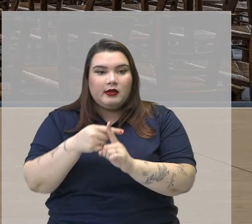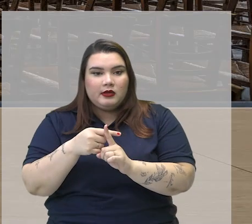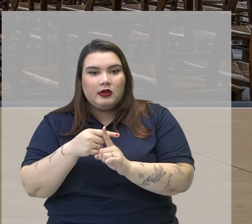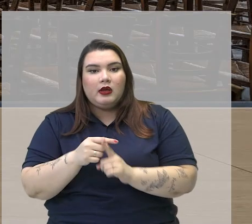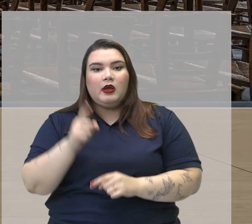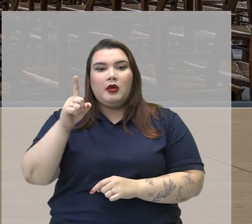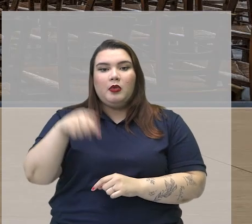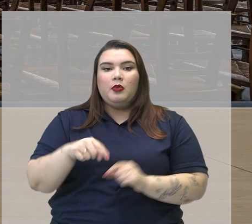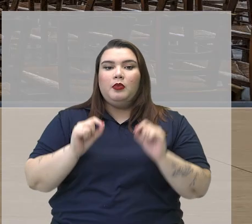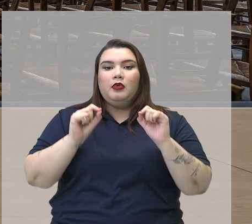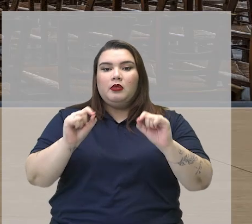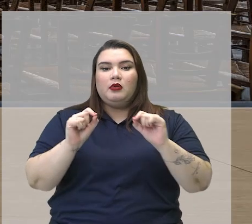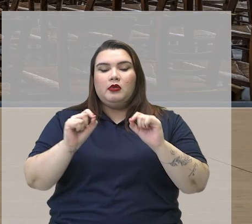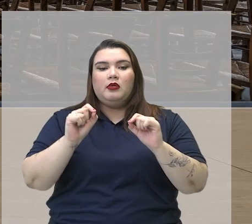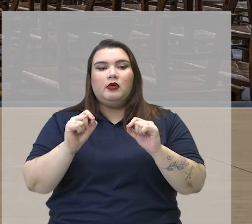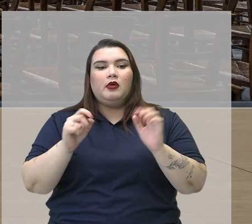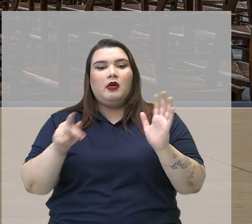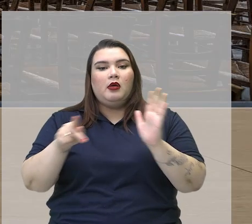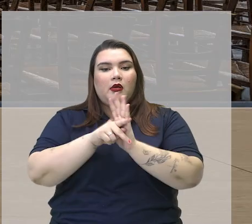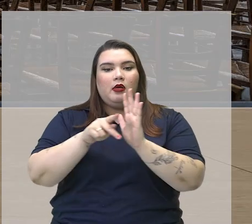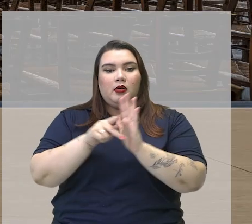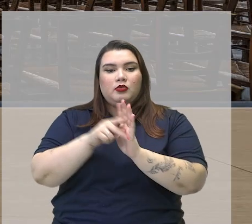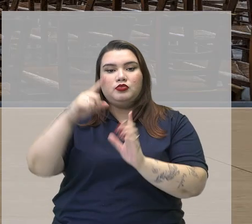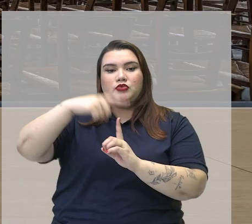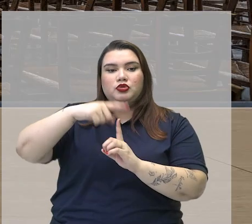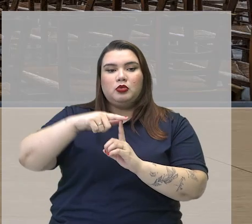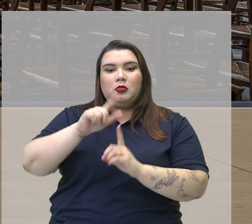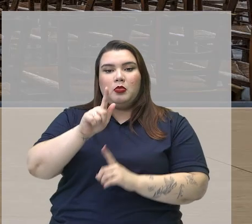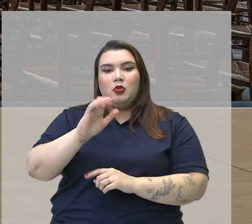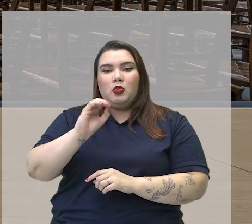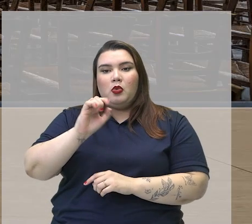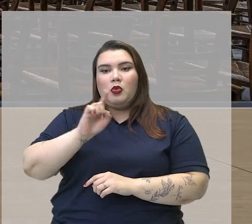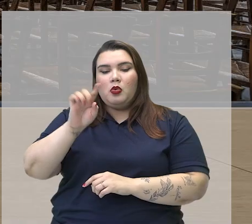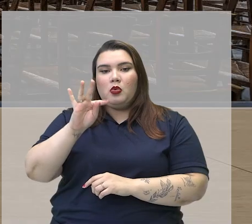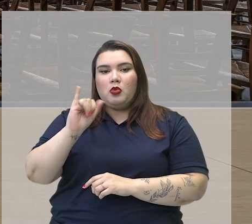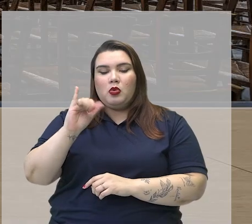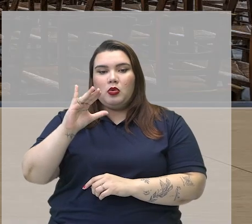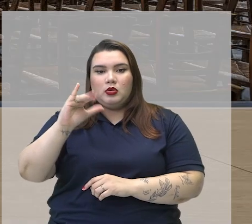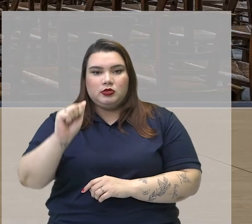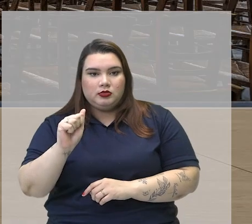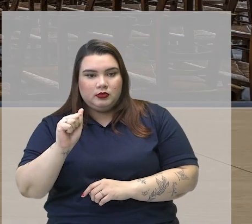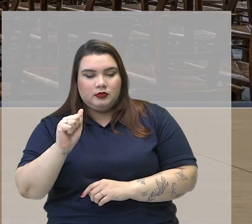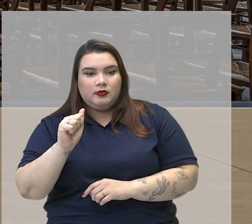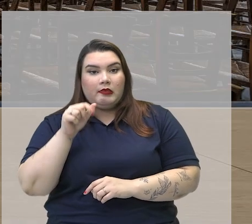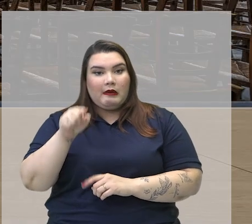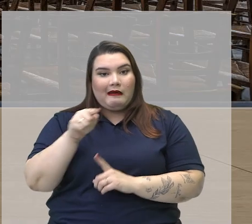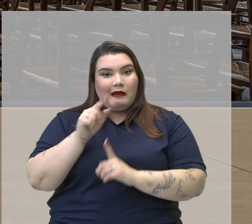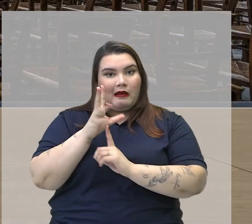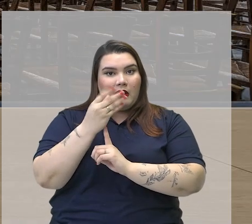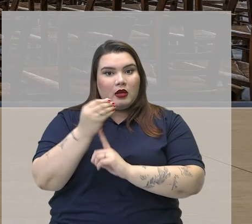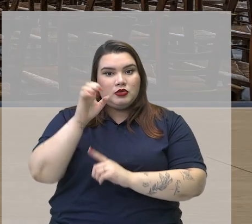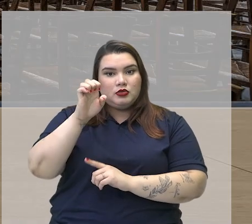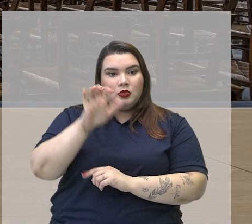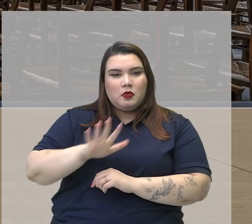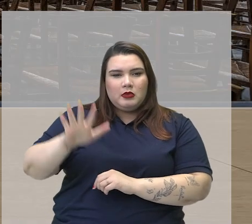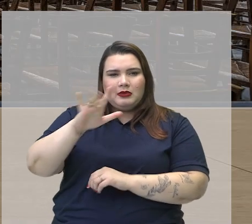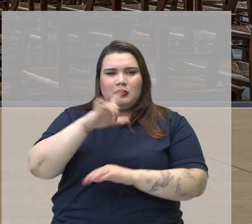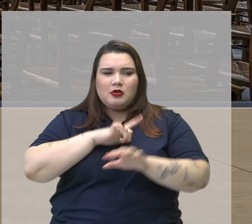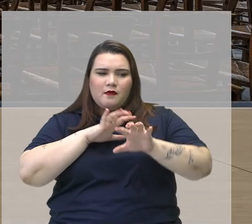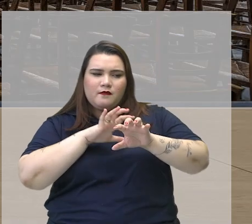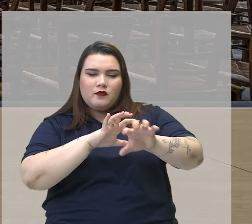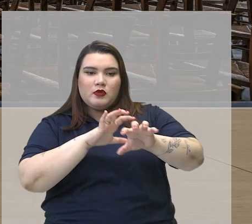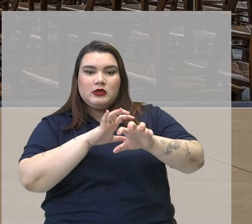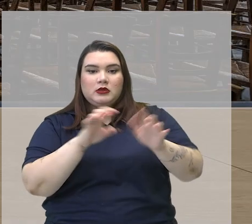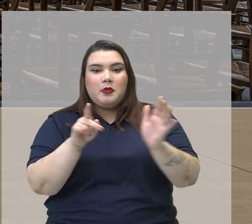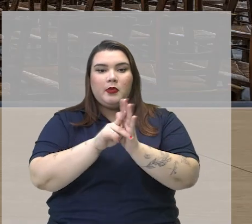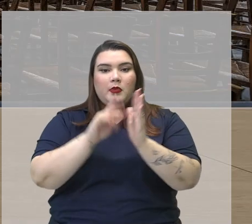são arquiteturas góticas. Então, a arte na Europa, ela teve forte influência da